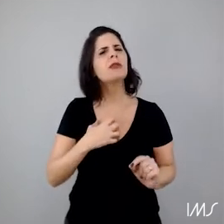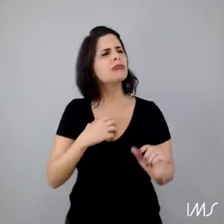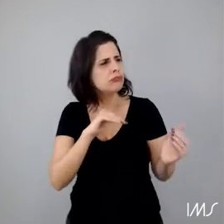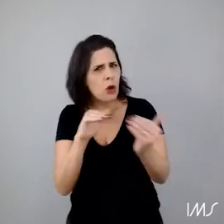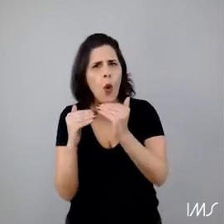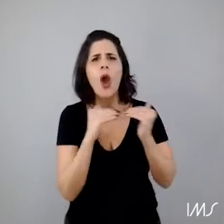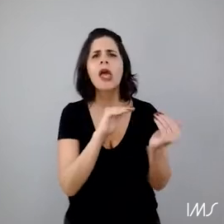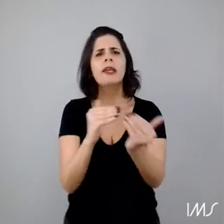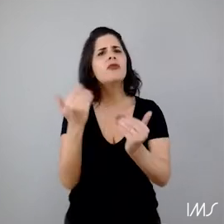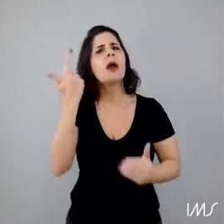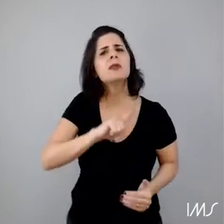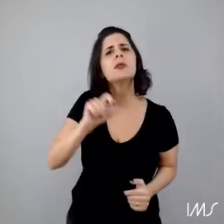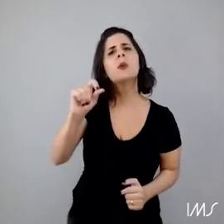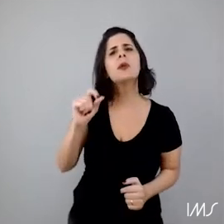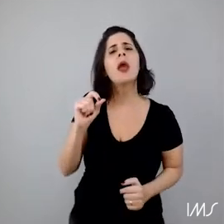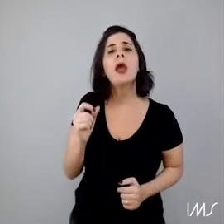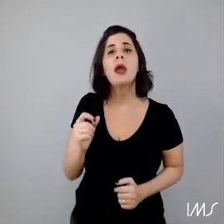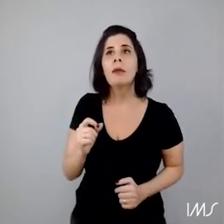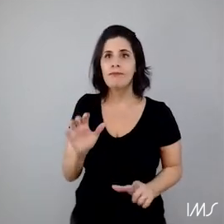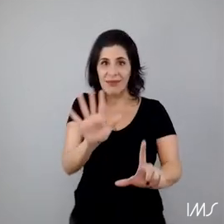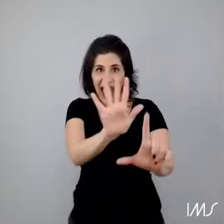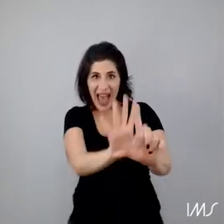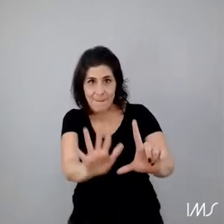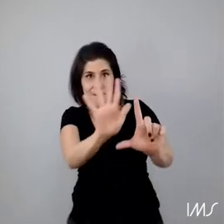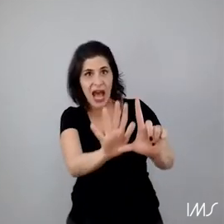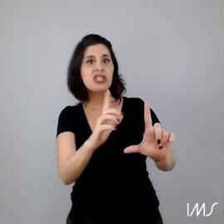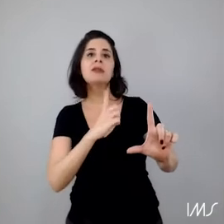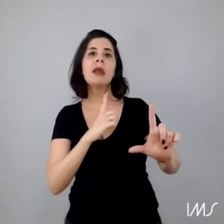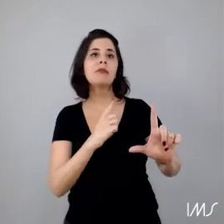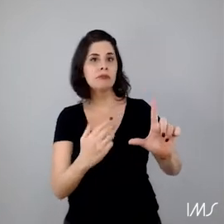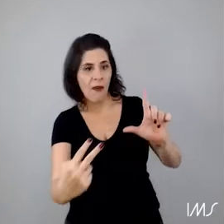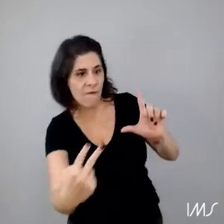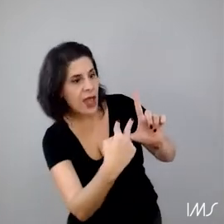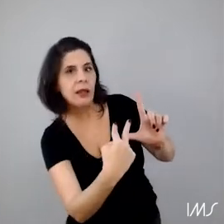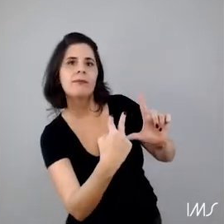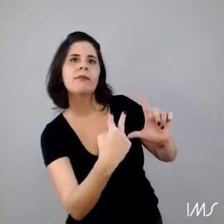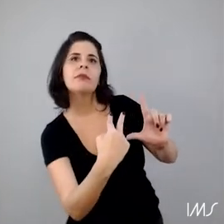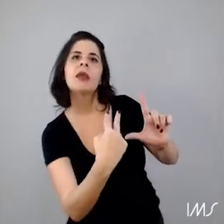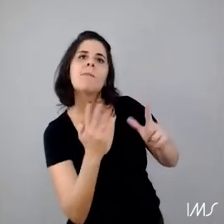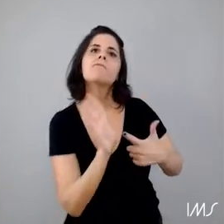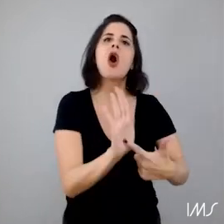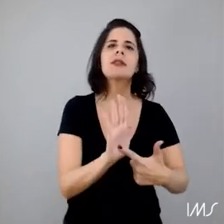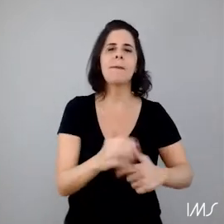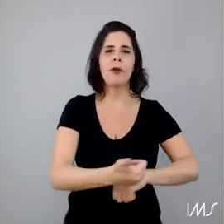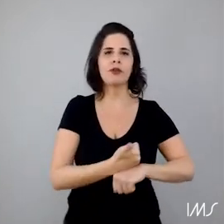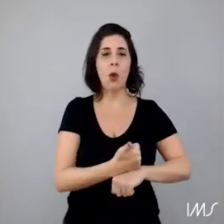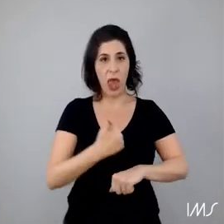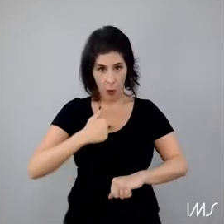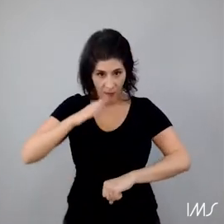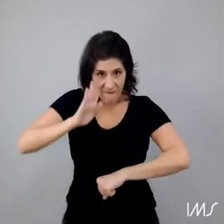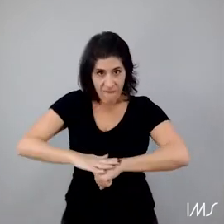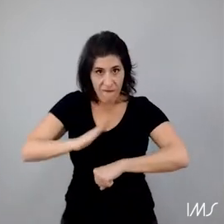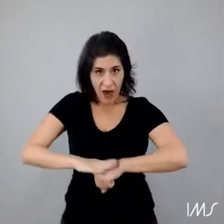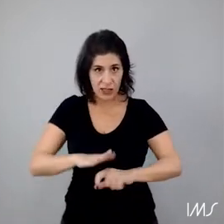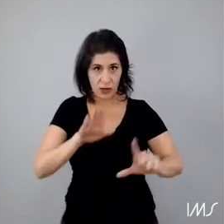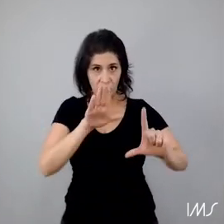à cultura da imagem, que passa pela sua dupla exposição profissional, seja como produtora de